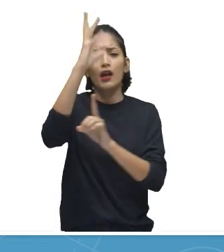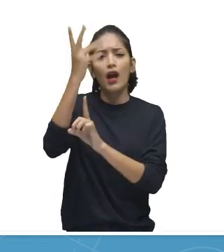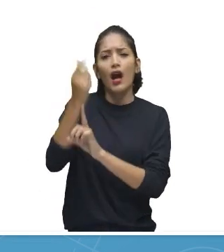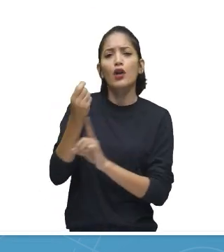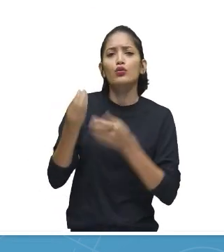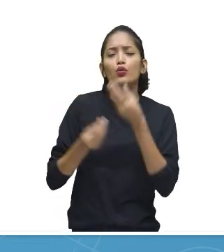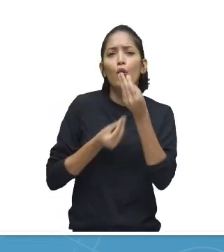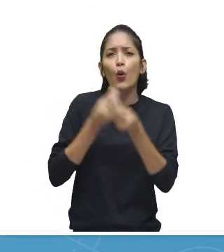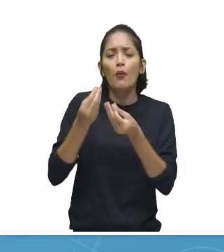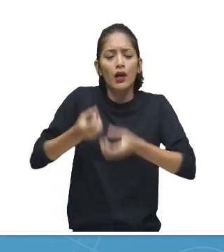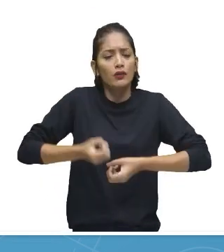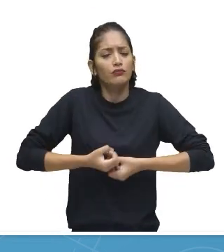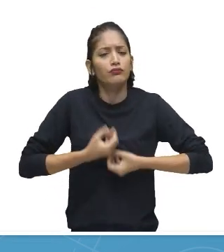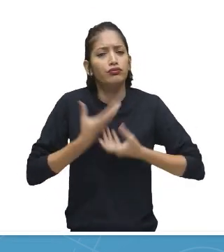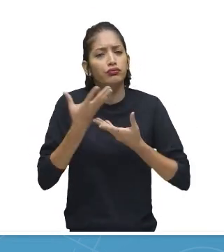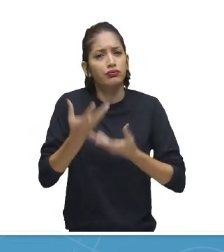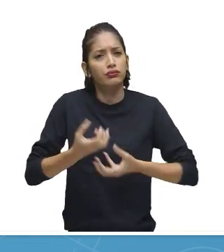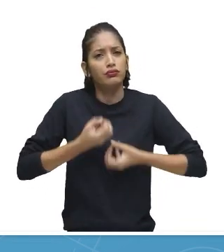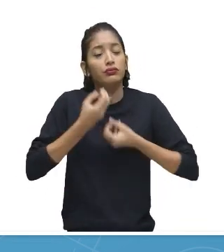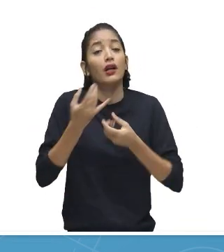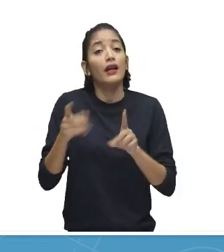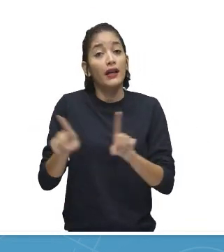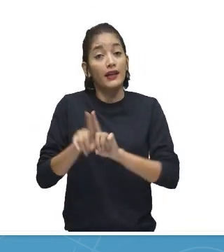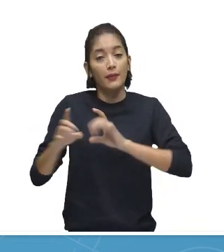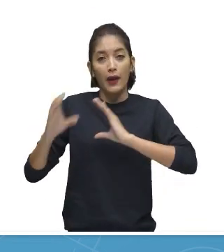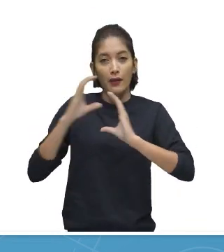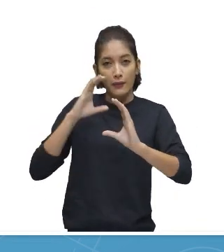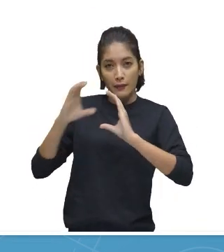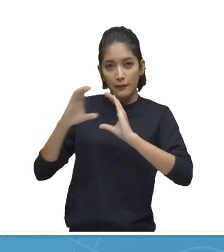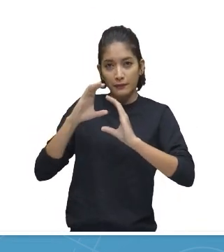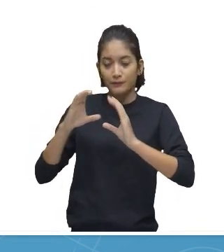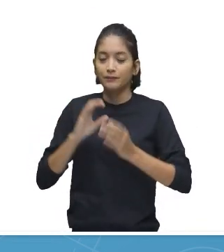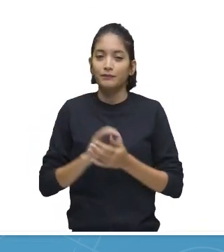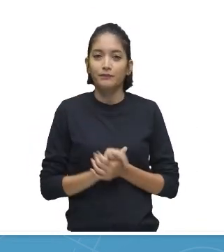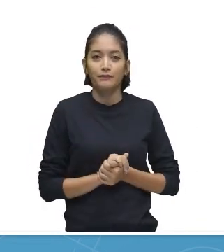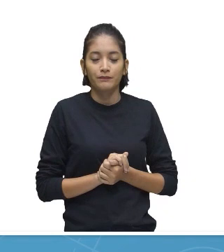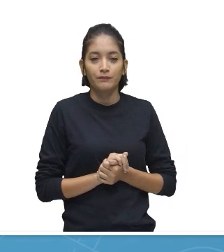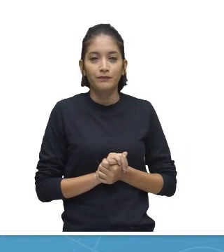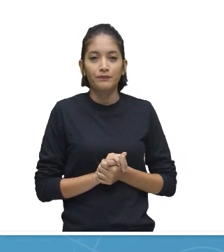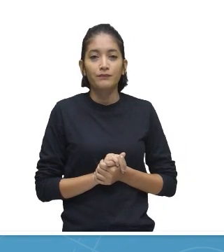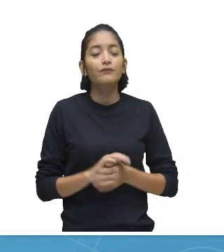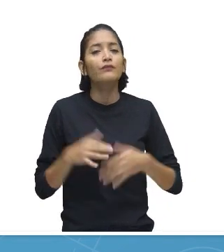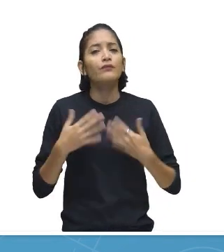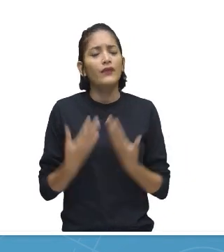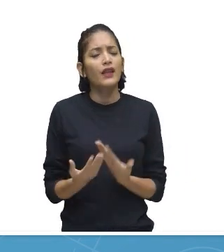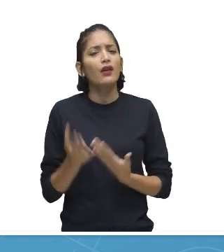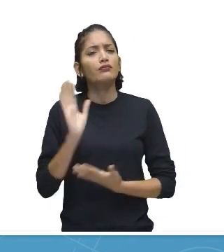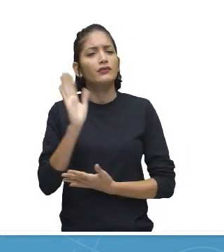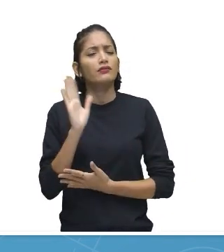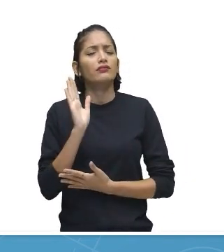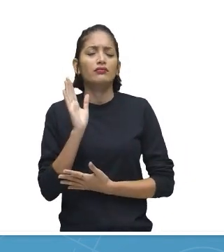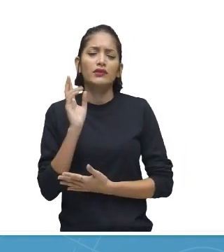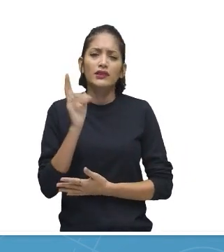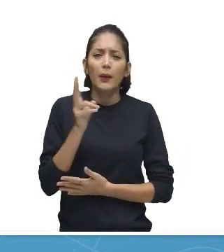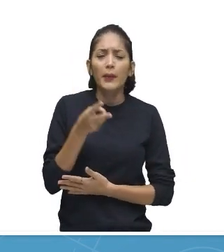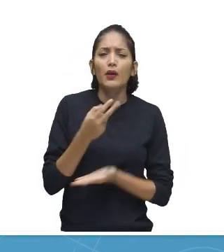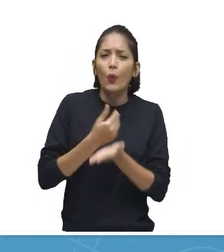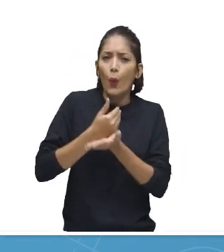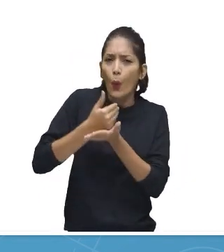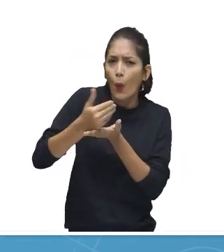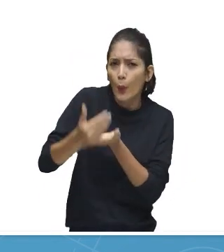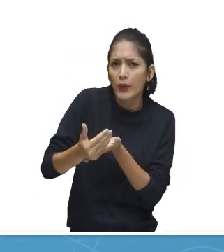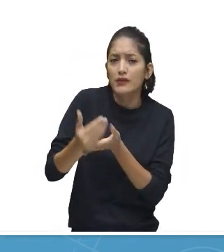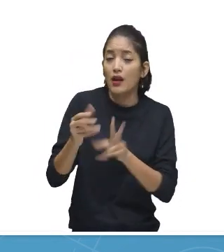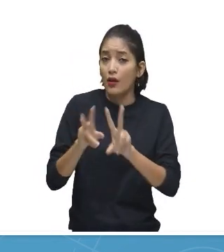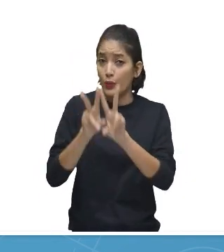de expressão e comunicação. Então, a gente costuma conversar nas aulas de arte que